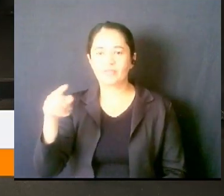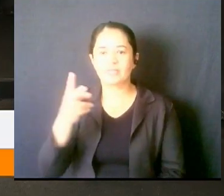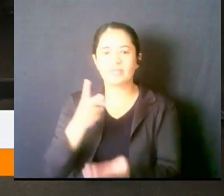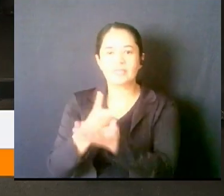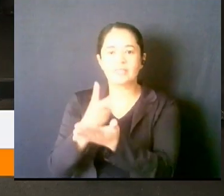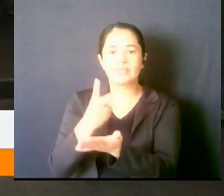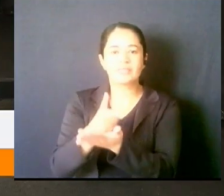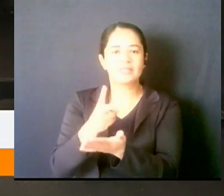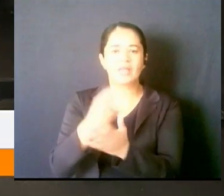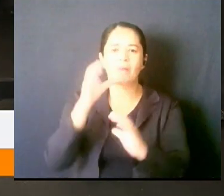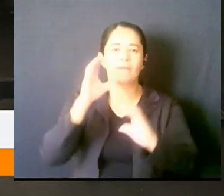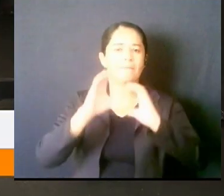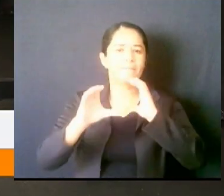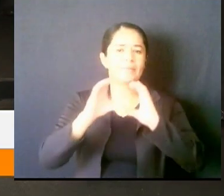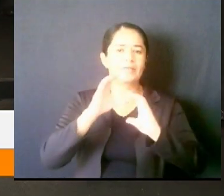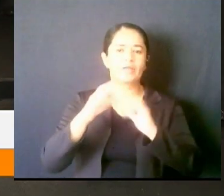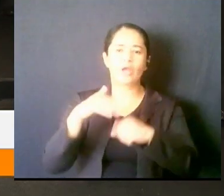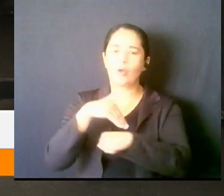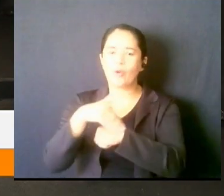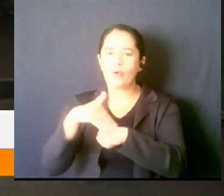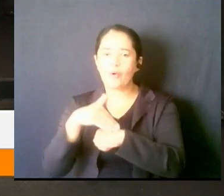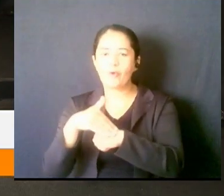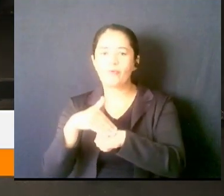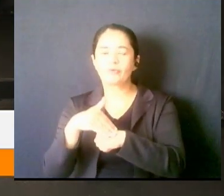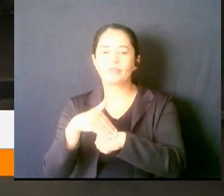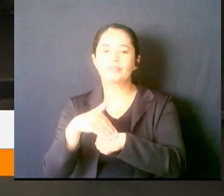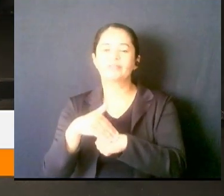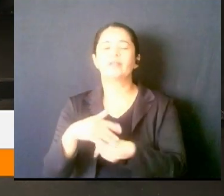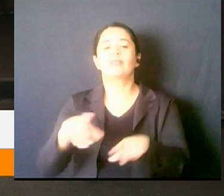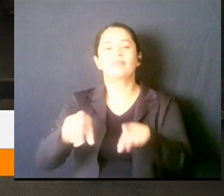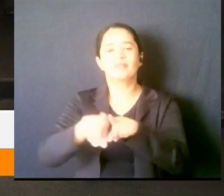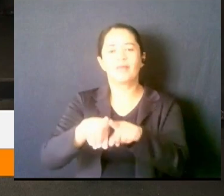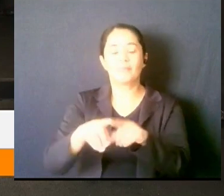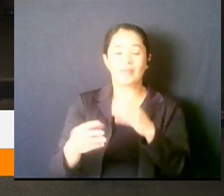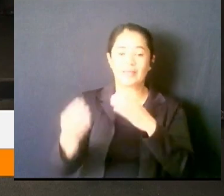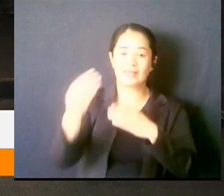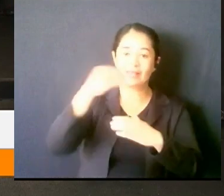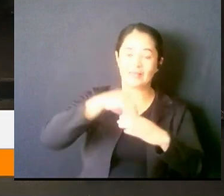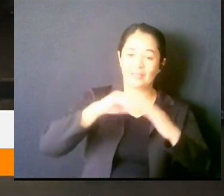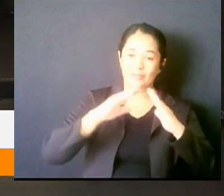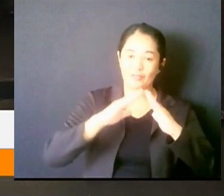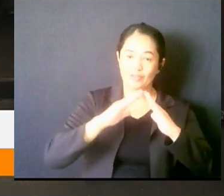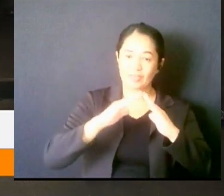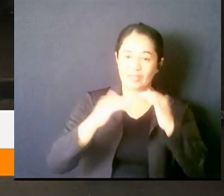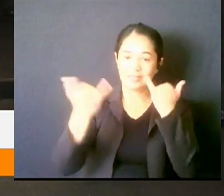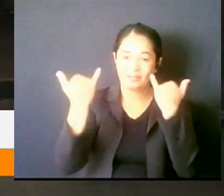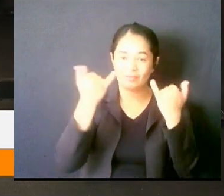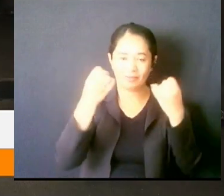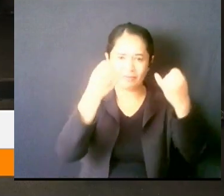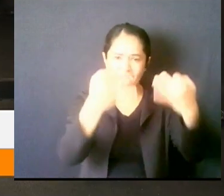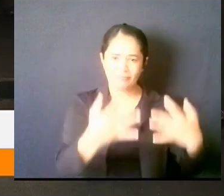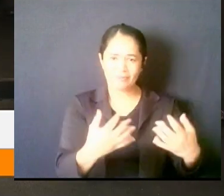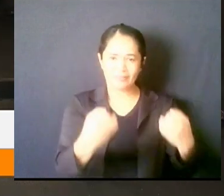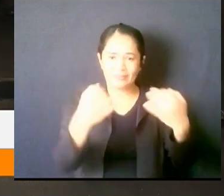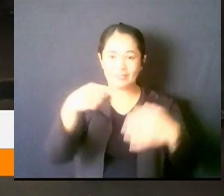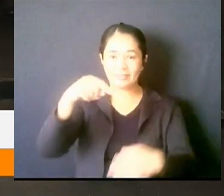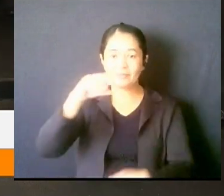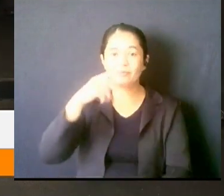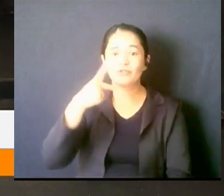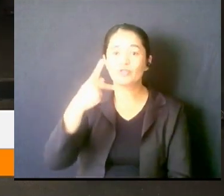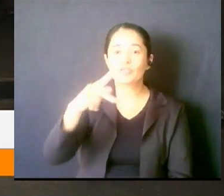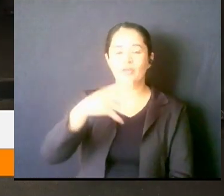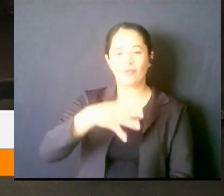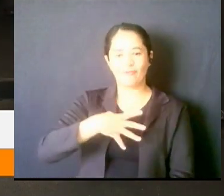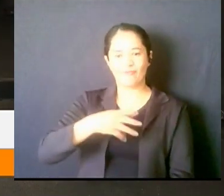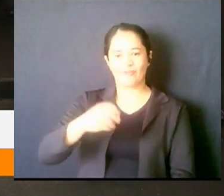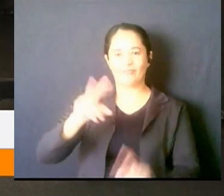né? Conversando e levando para dentro da sua casa a informação para o seu filho e para a sua filha referente a esse assunto. Vamos